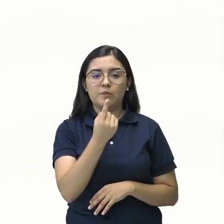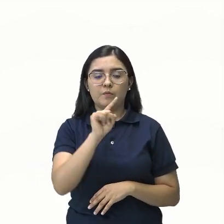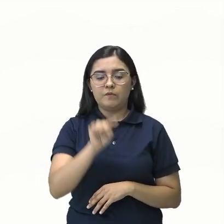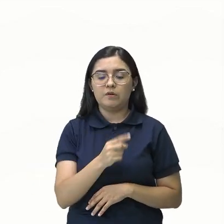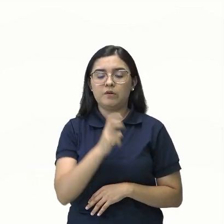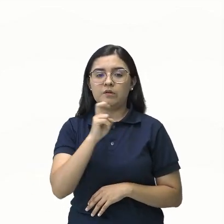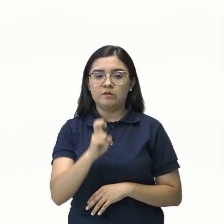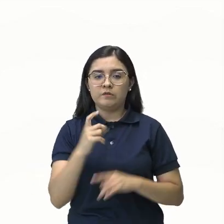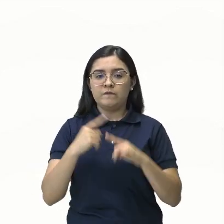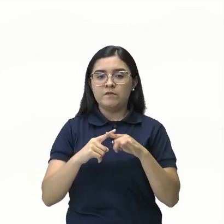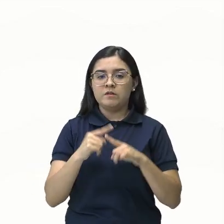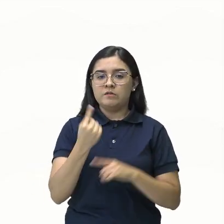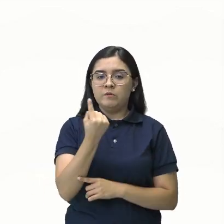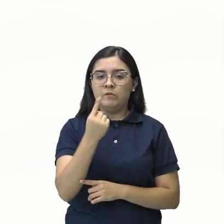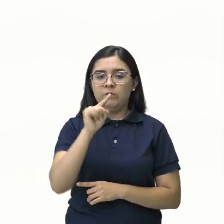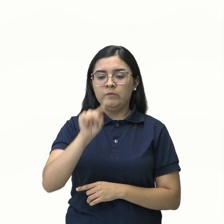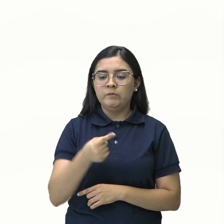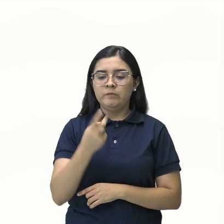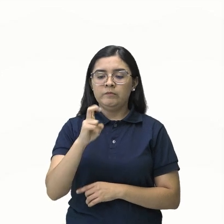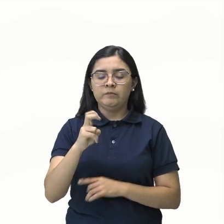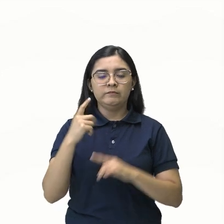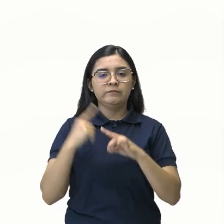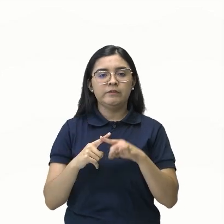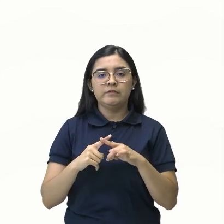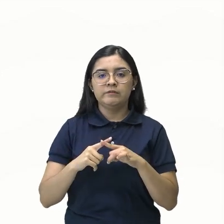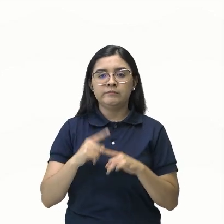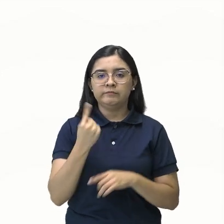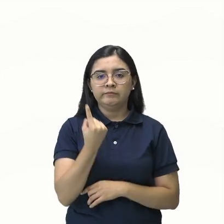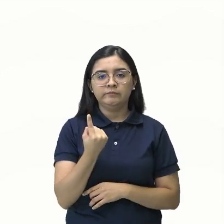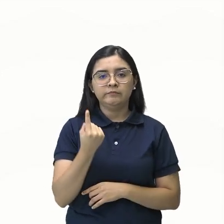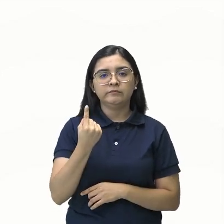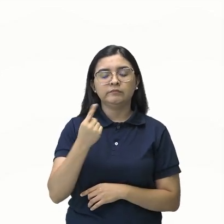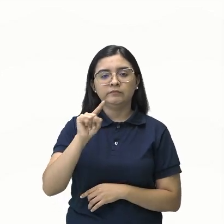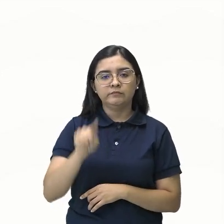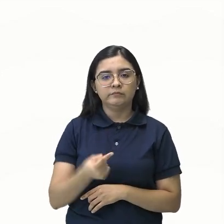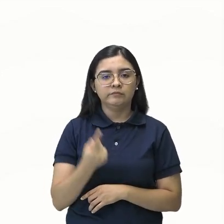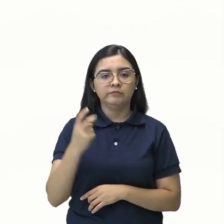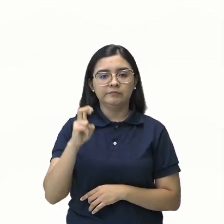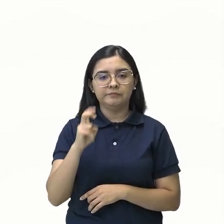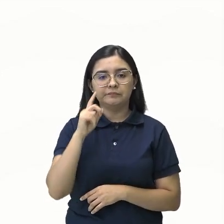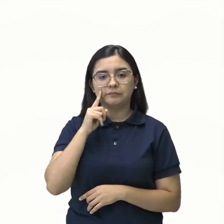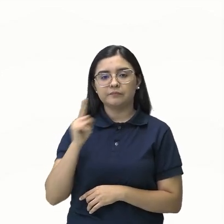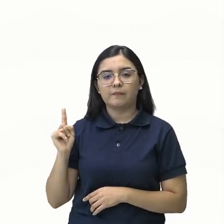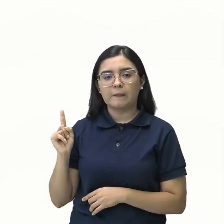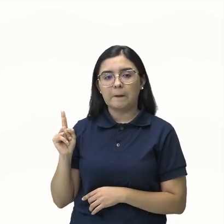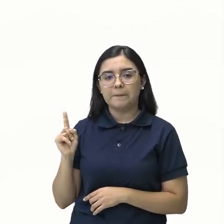1,5 vezes 1,5 vezes